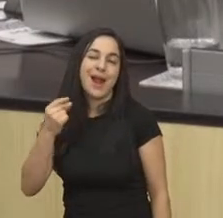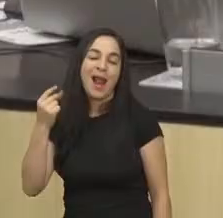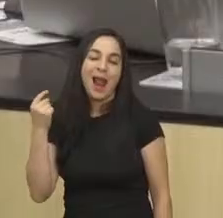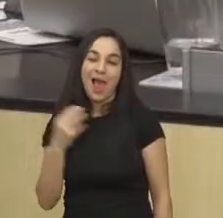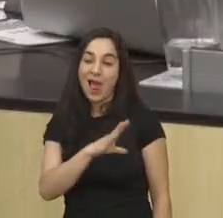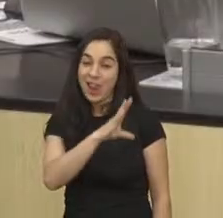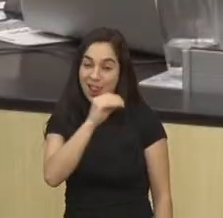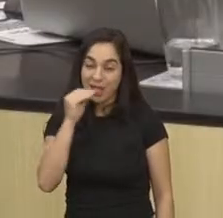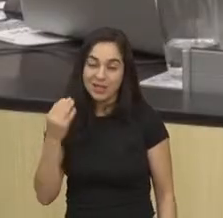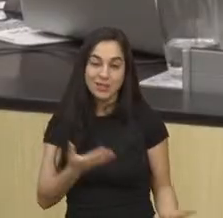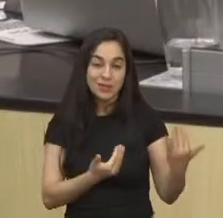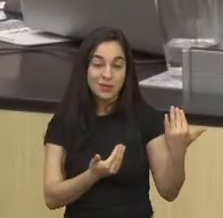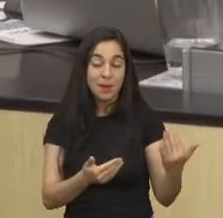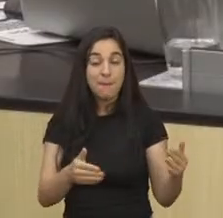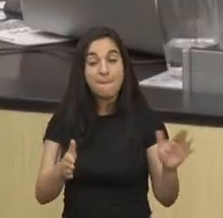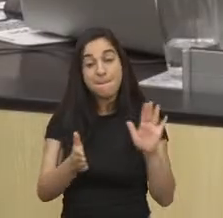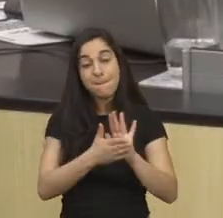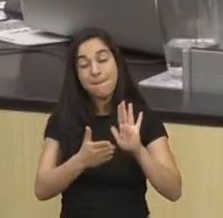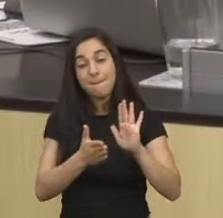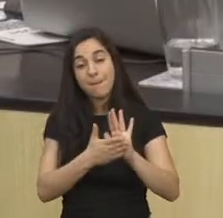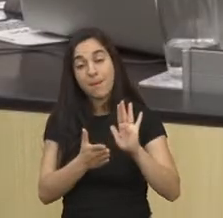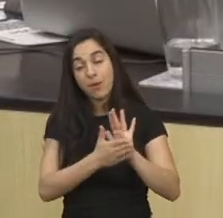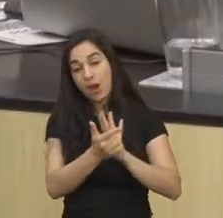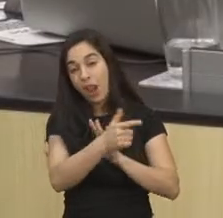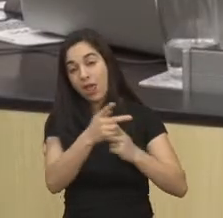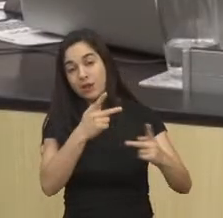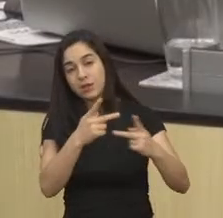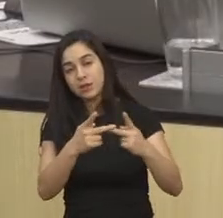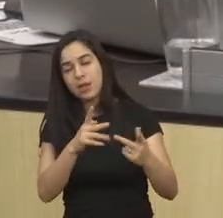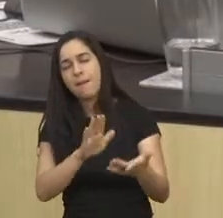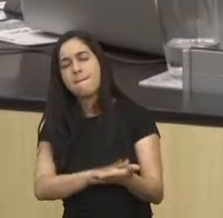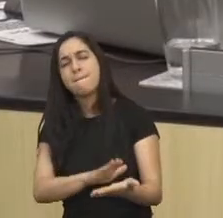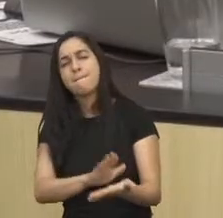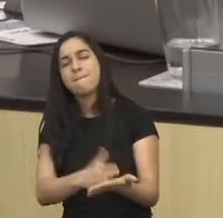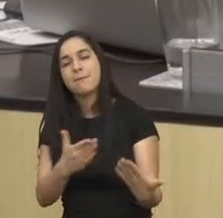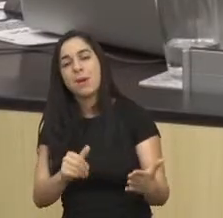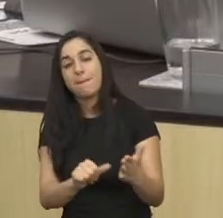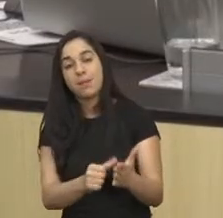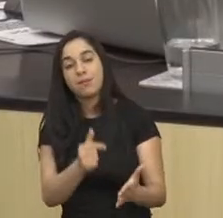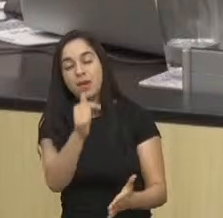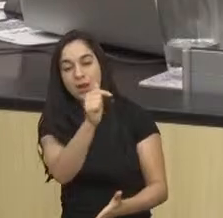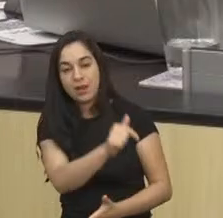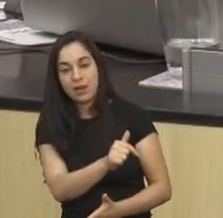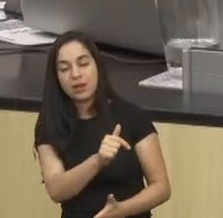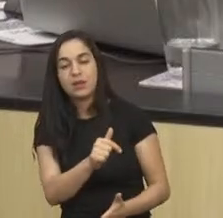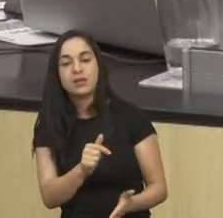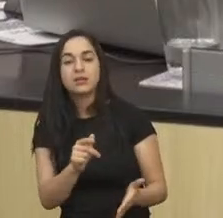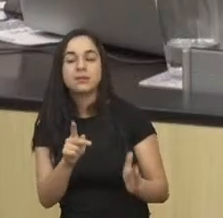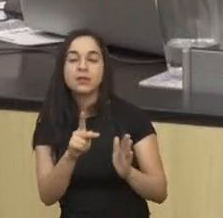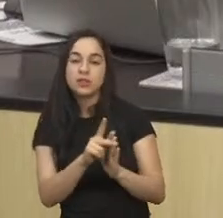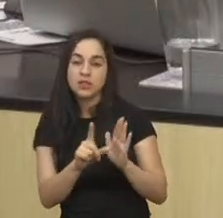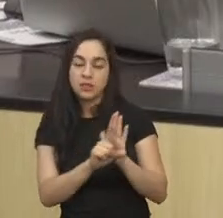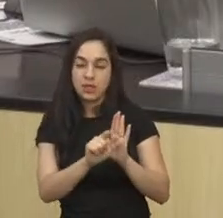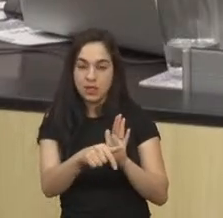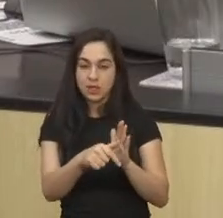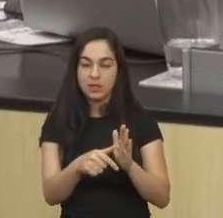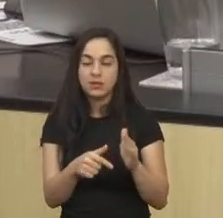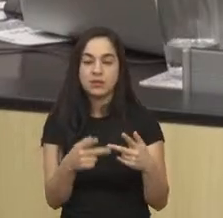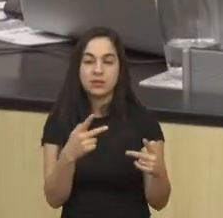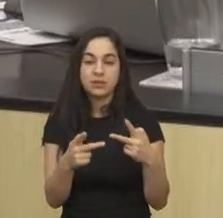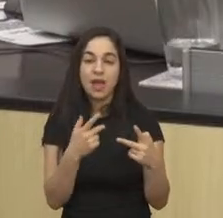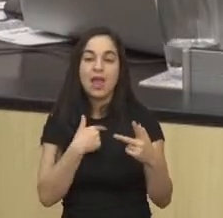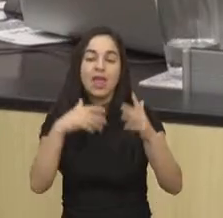Parabéns pela propositura lá em São José, o primeiro, o pioneiro, né, no Vale do Paraíba por esse projeto. Fico muito feliz em vê-lo aqui